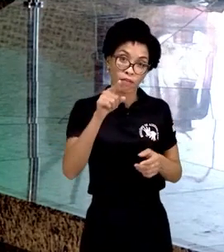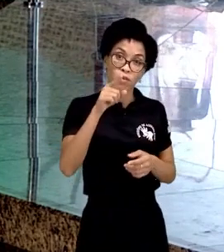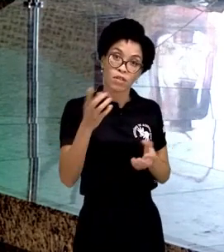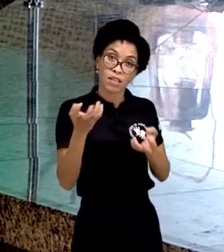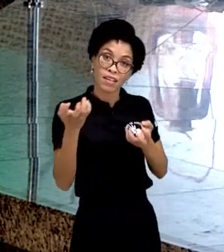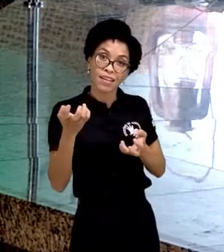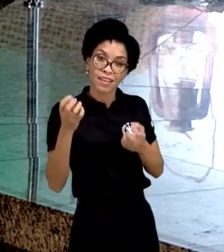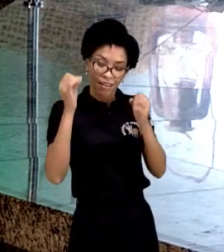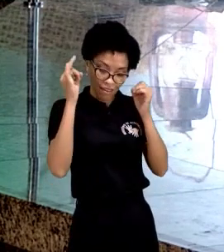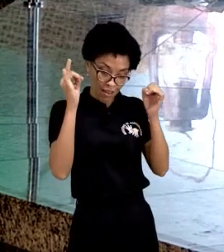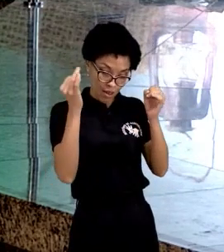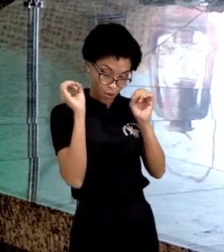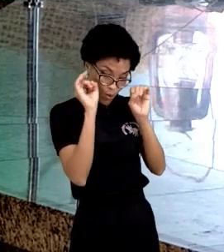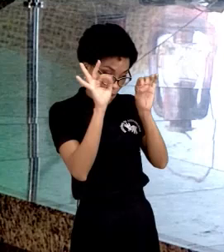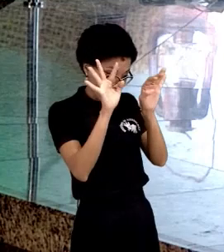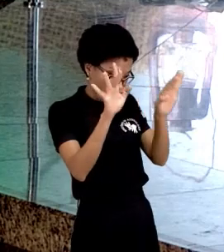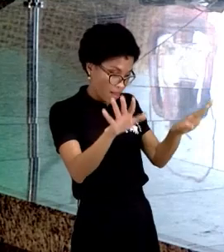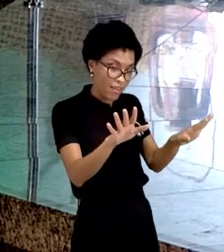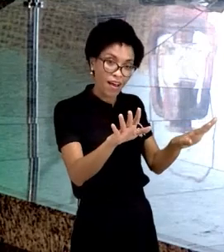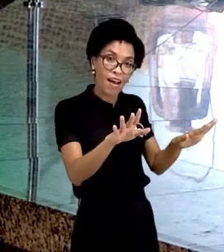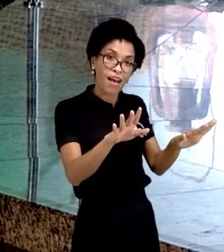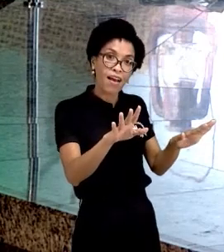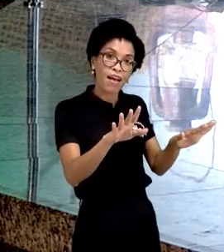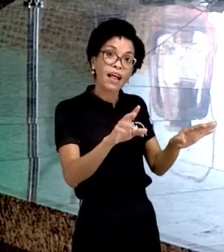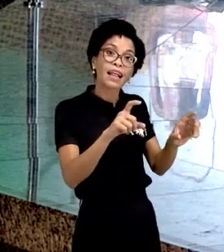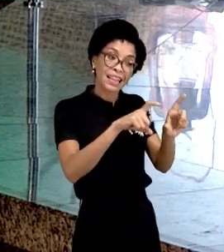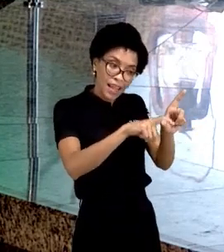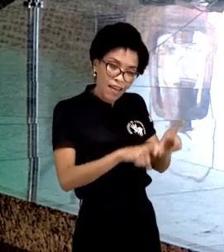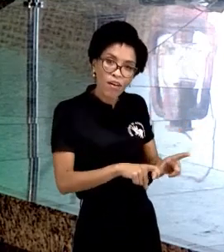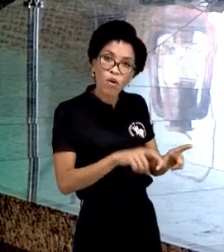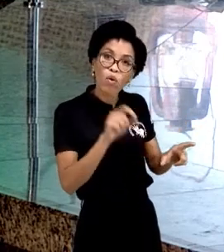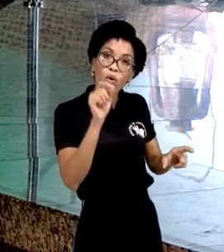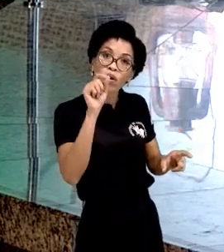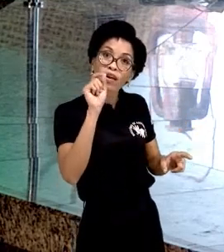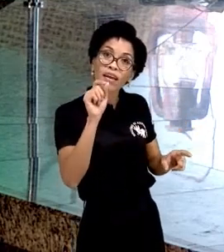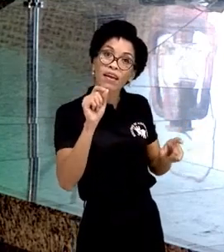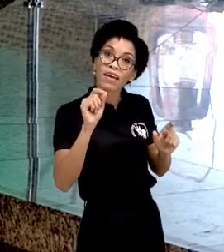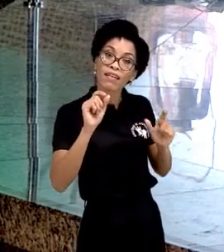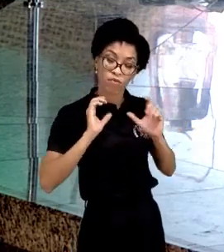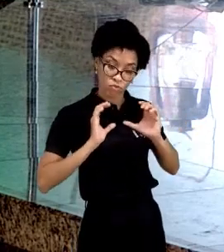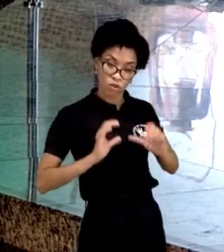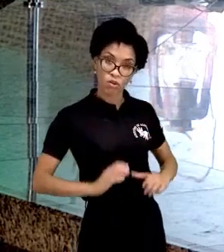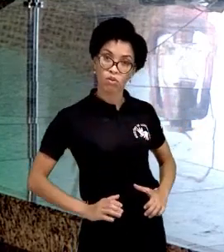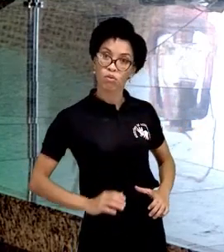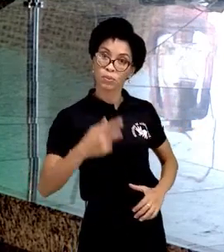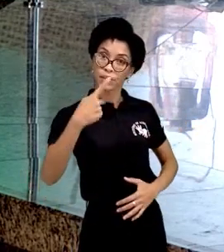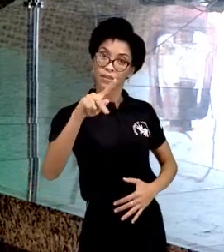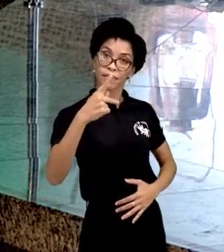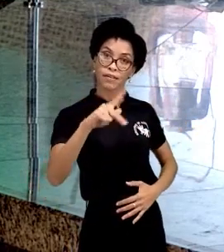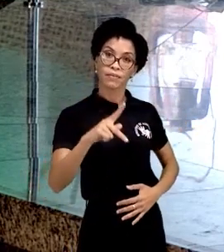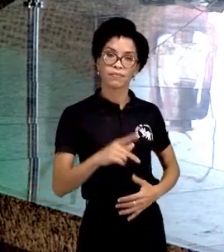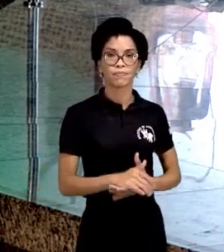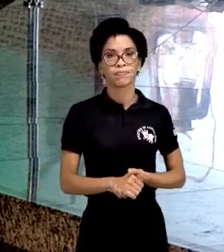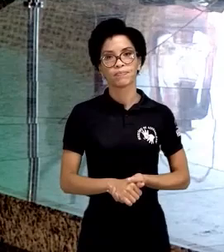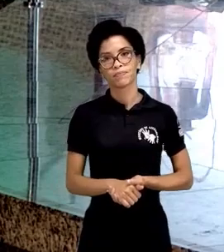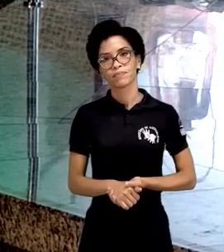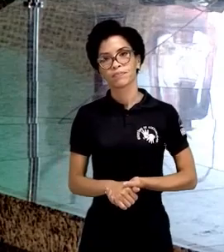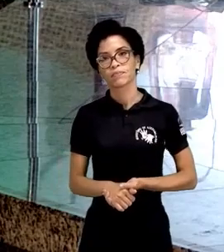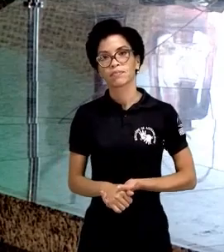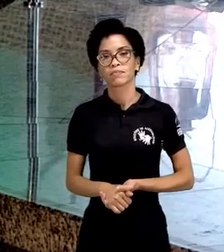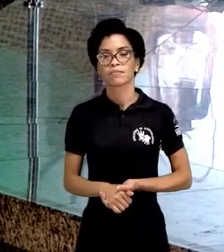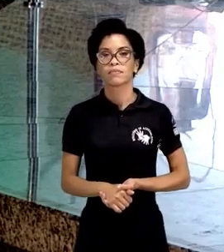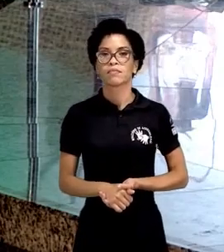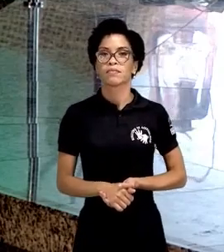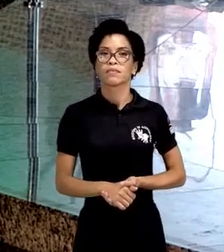Isso tem a ver com o seu comportamento lá fora. Isso tem a ver com o seu comportamento aqui dentro. Isso tem a ver com o